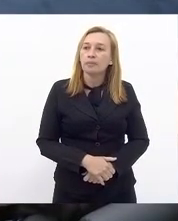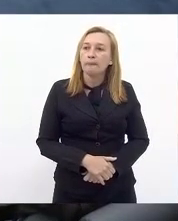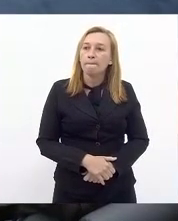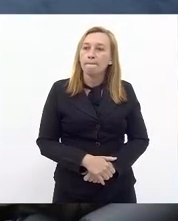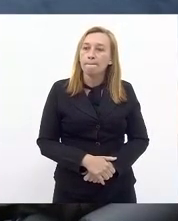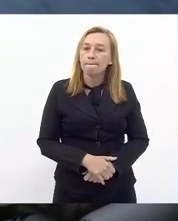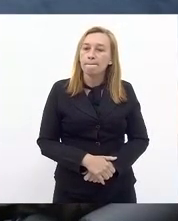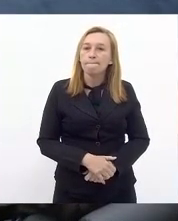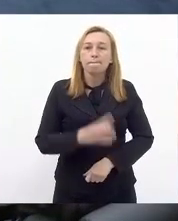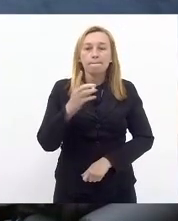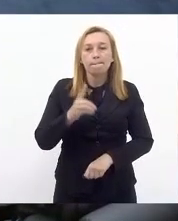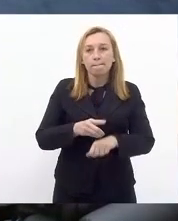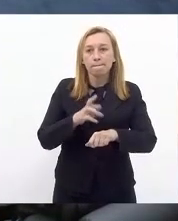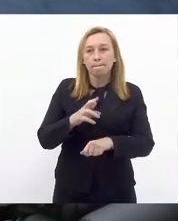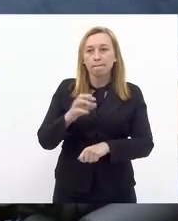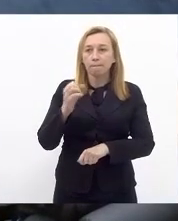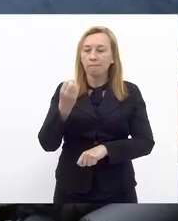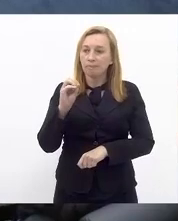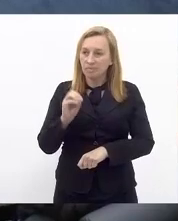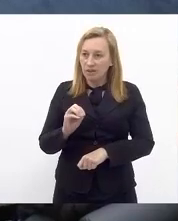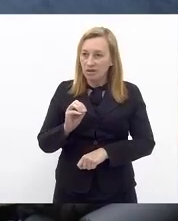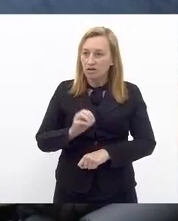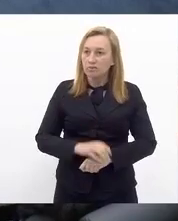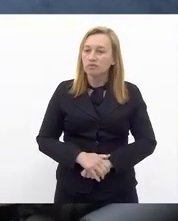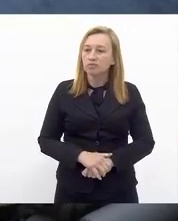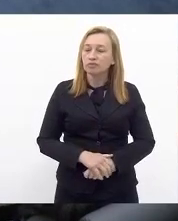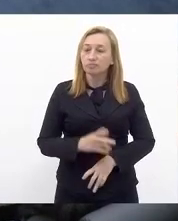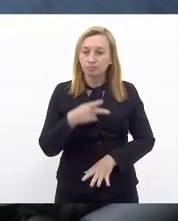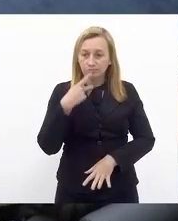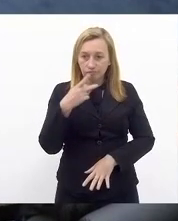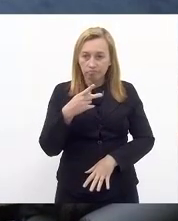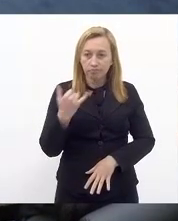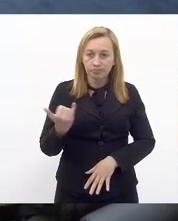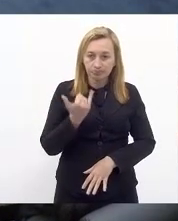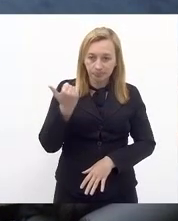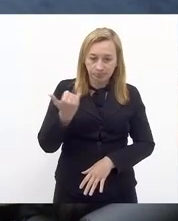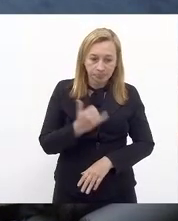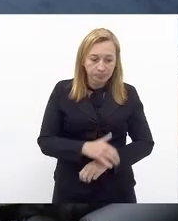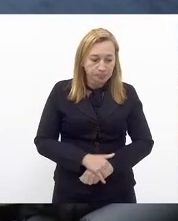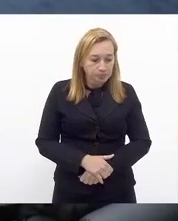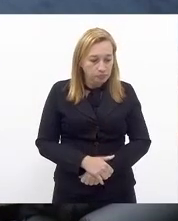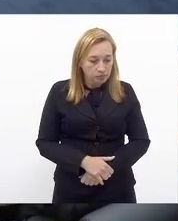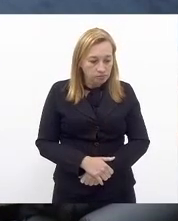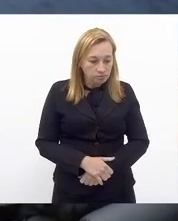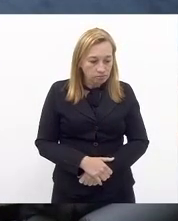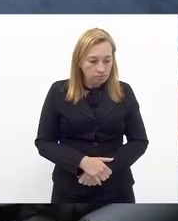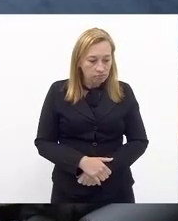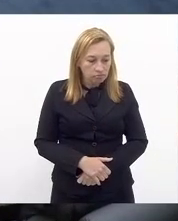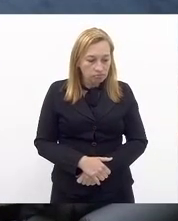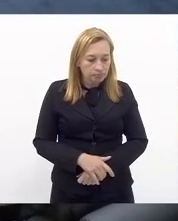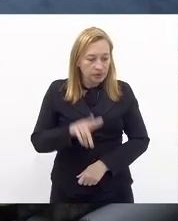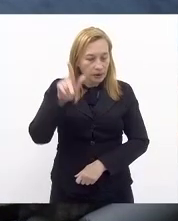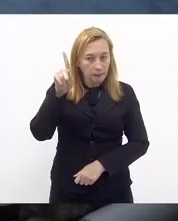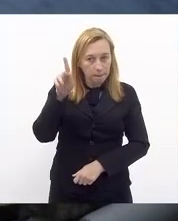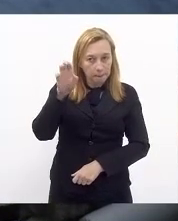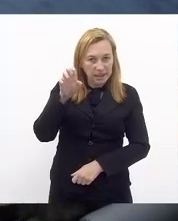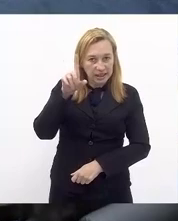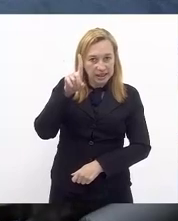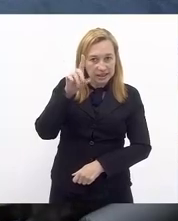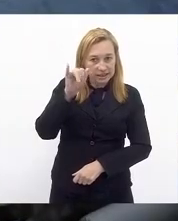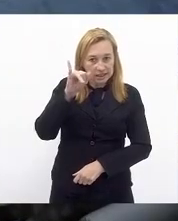se eu tô certo acho que vale a pena comentar é a questão do pedágio